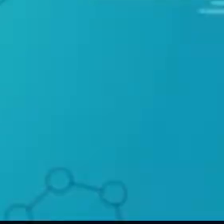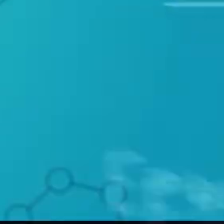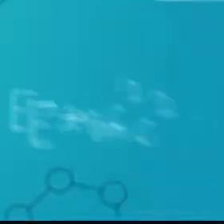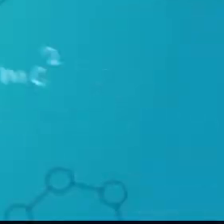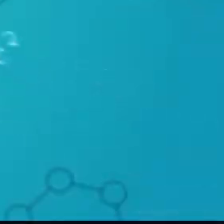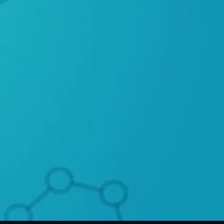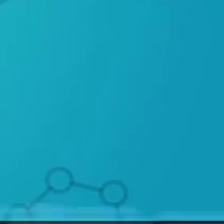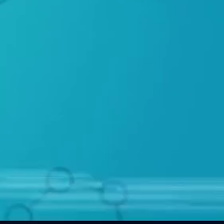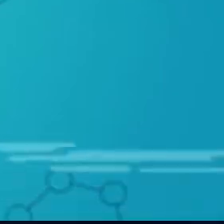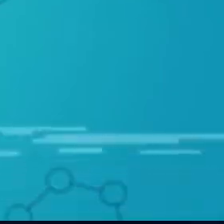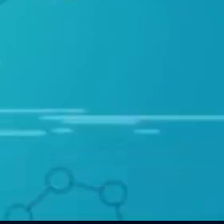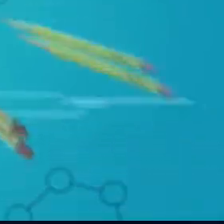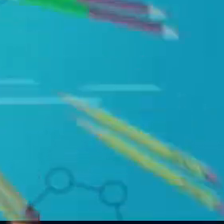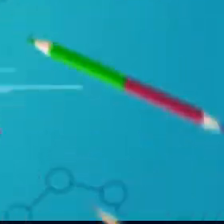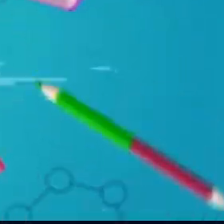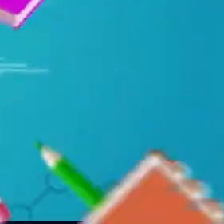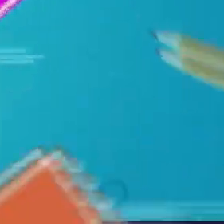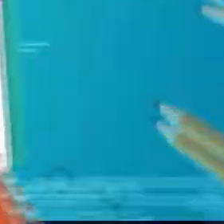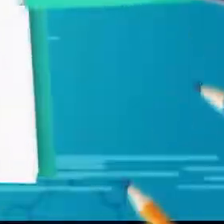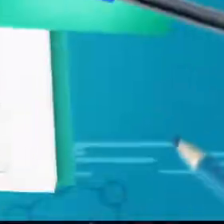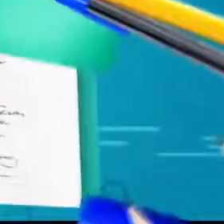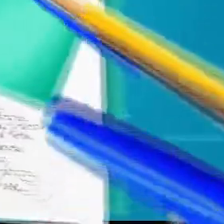Tchau. Tchau. Tchau.